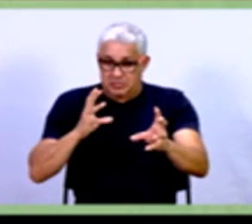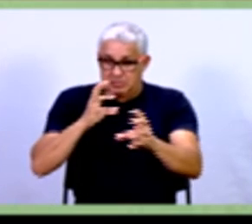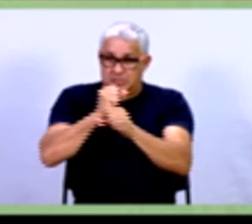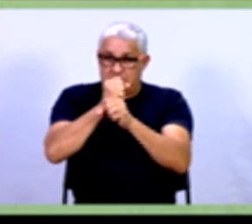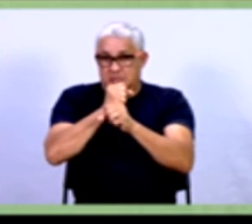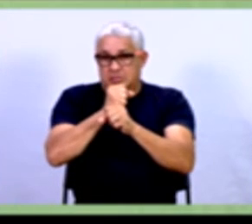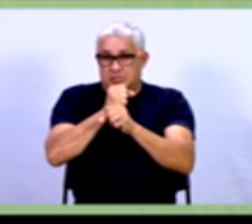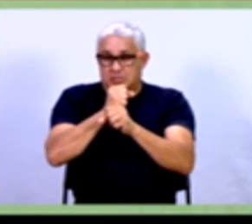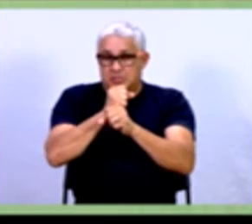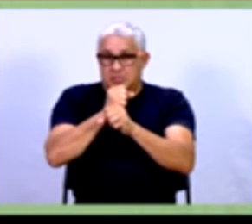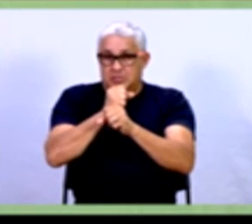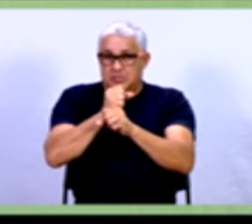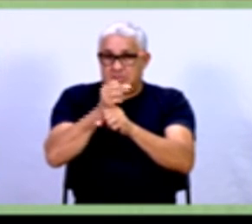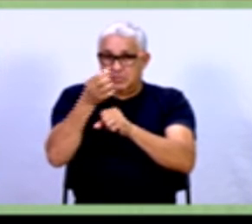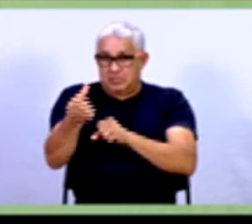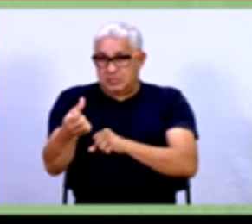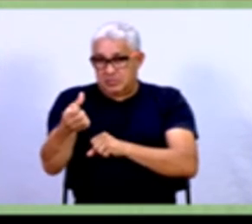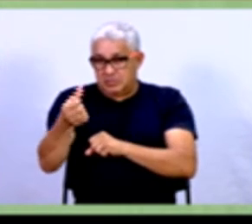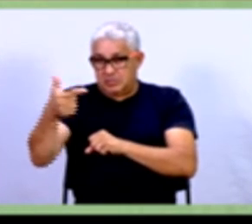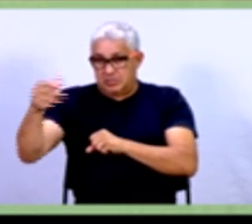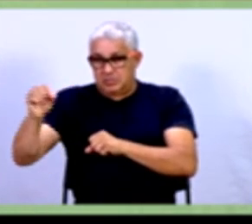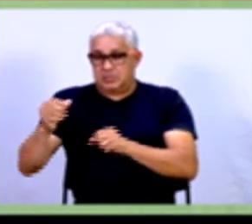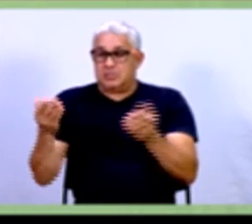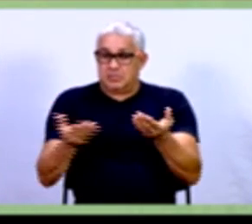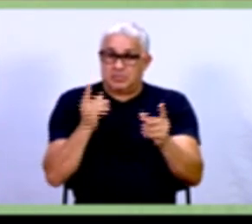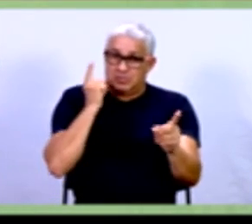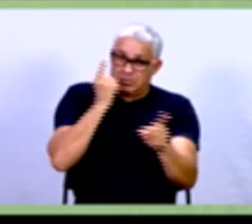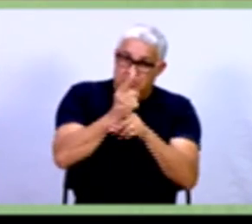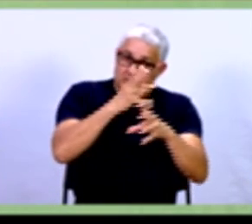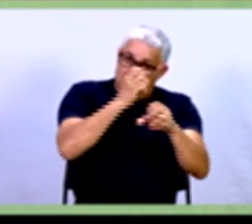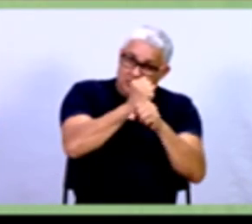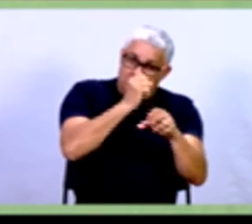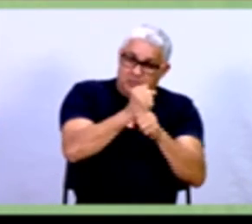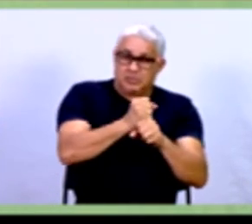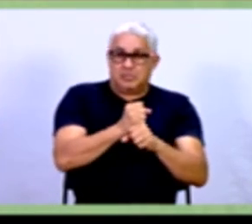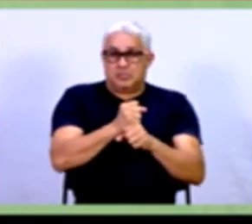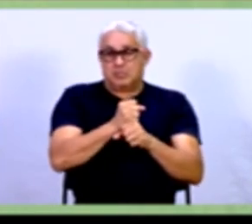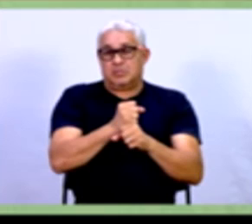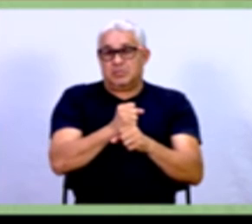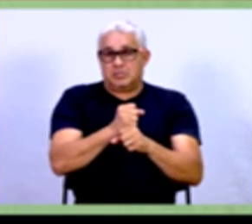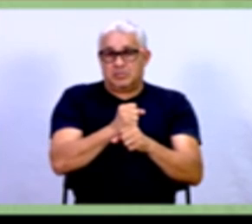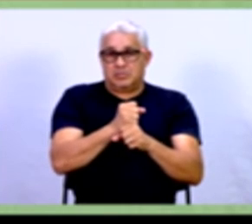620, a gente vai encontrar a amplitude do intervalo de classes,